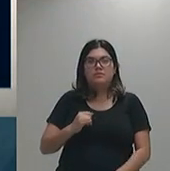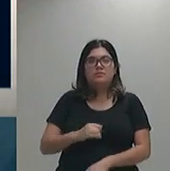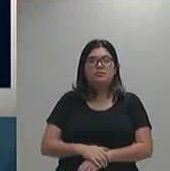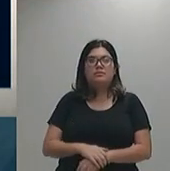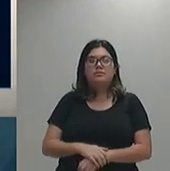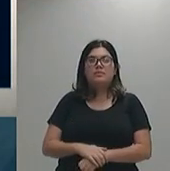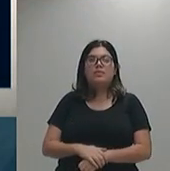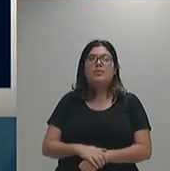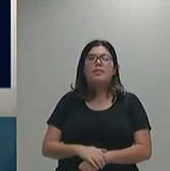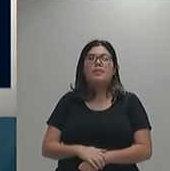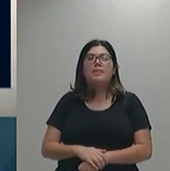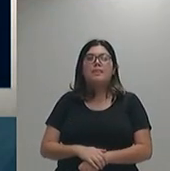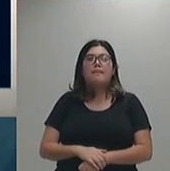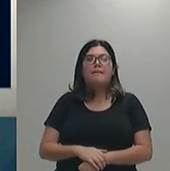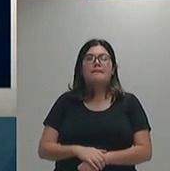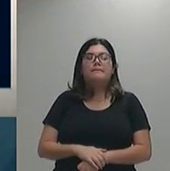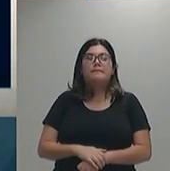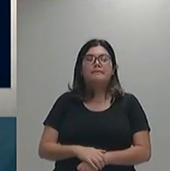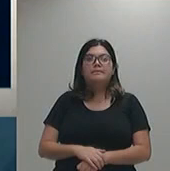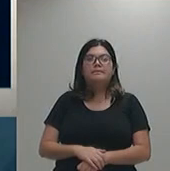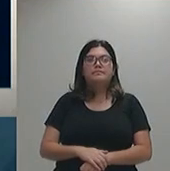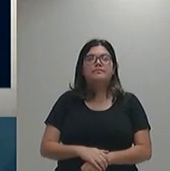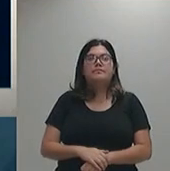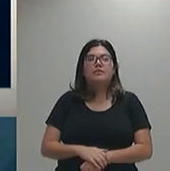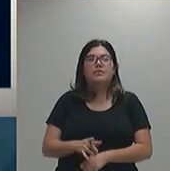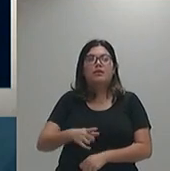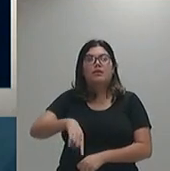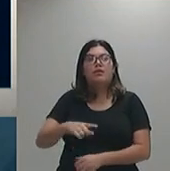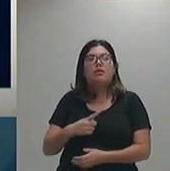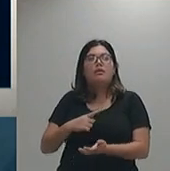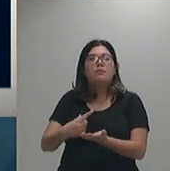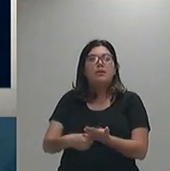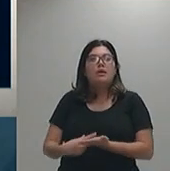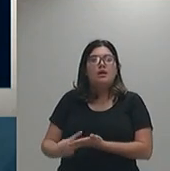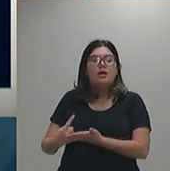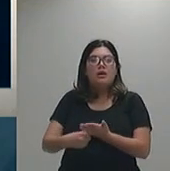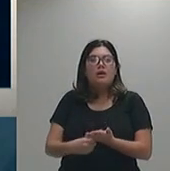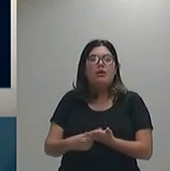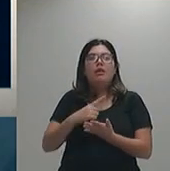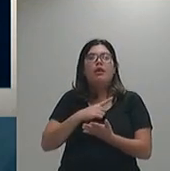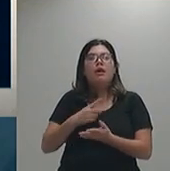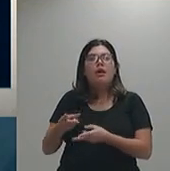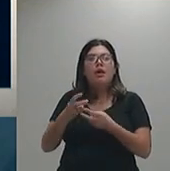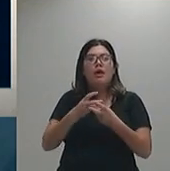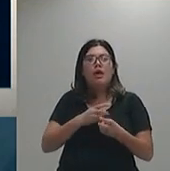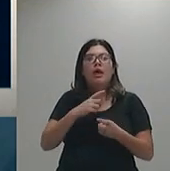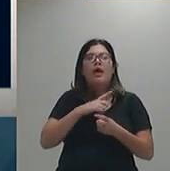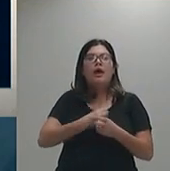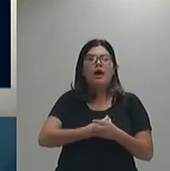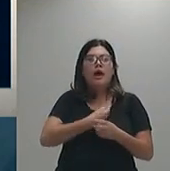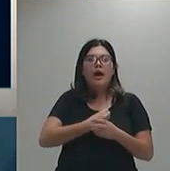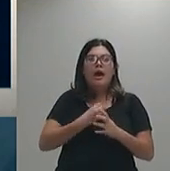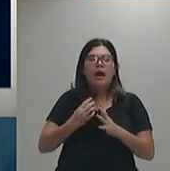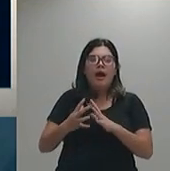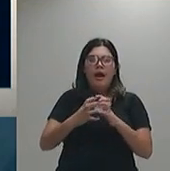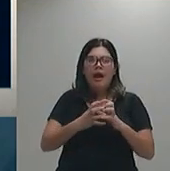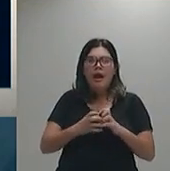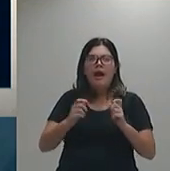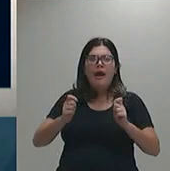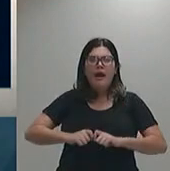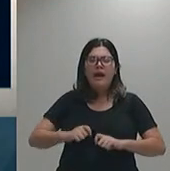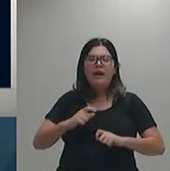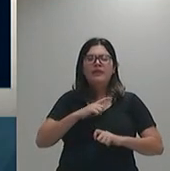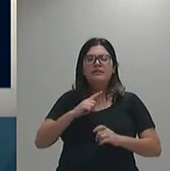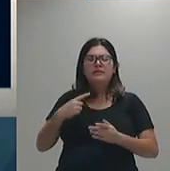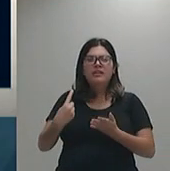e as deliberações arbitragem excludentes entre si que são objeto do presente conflito de competência refere-se conforme